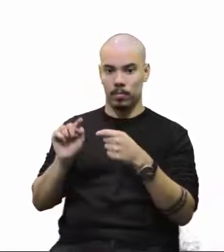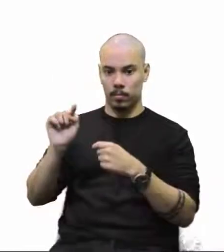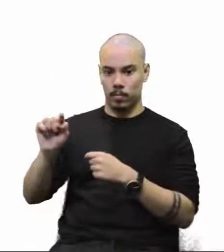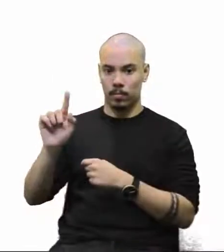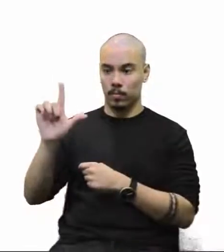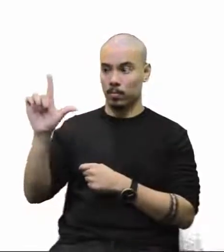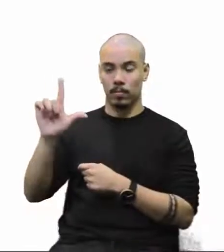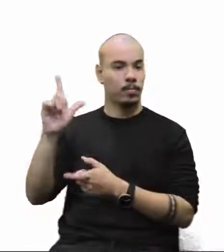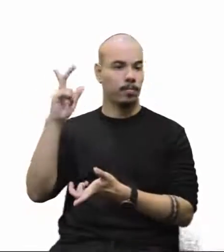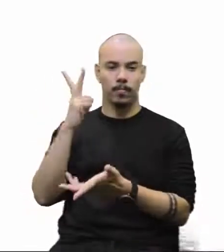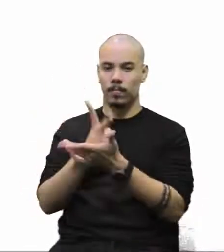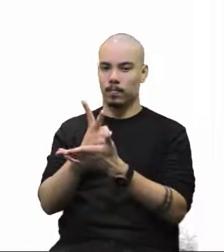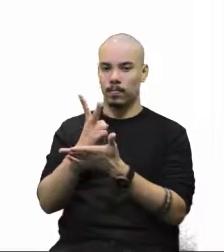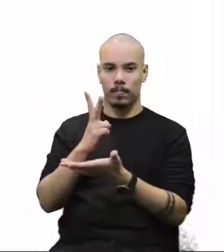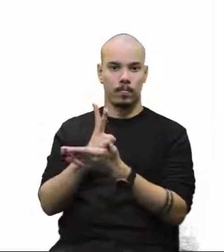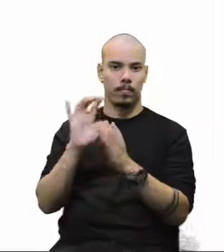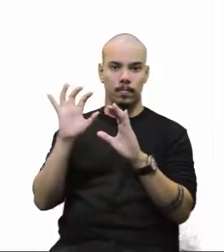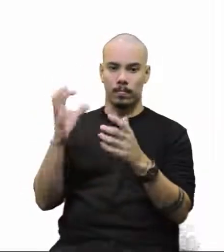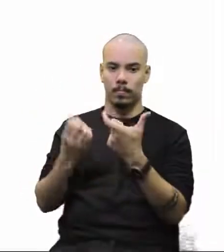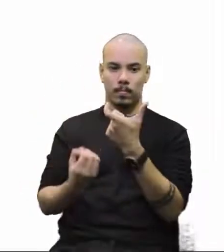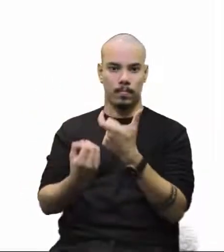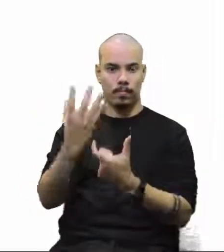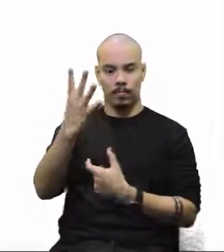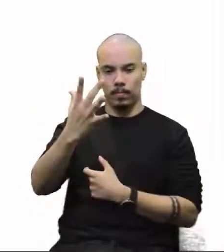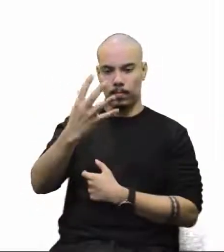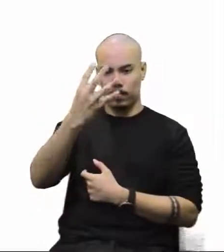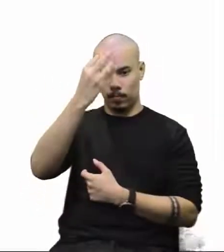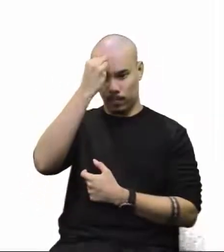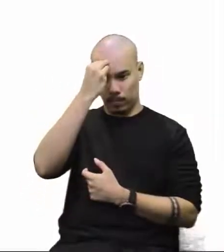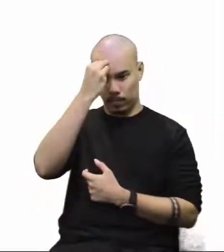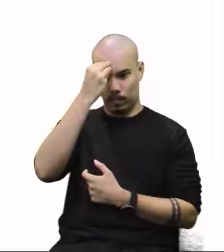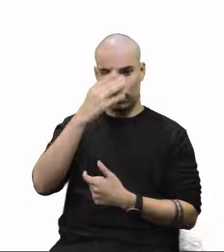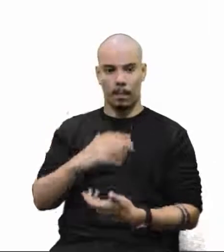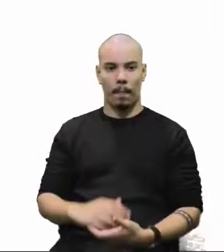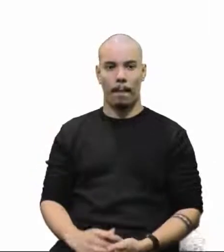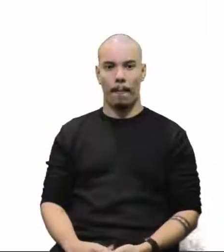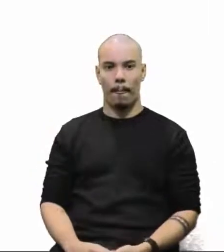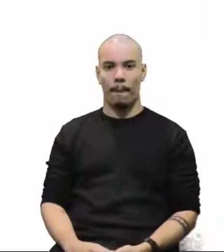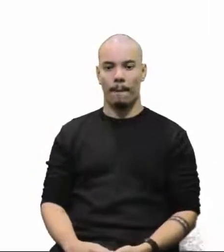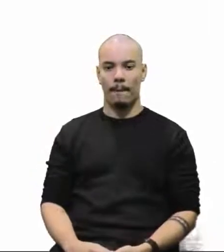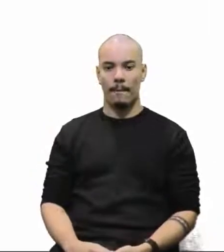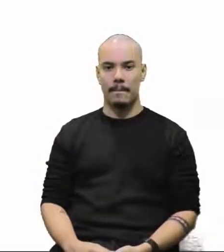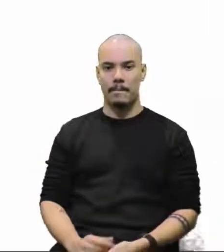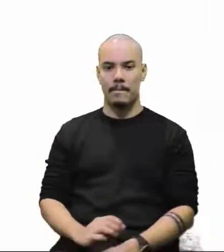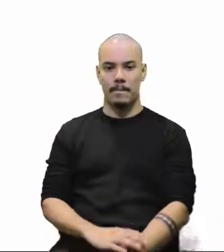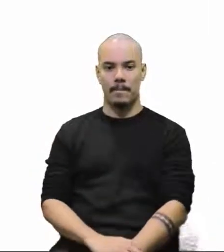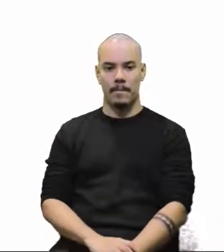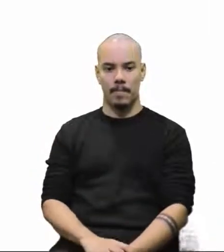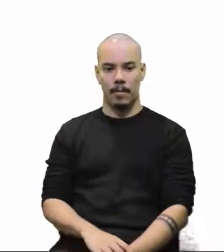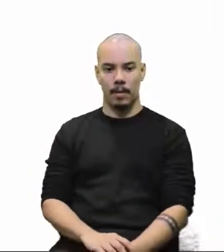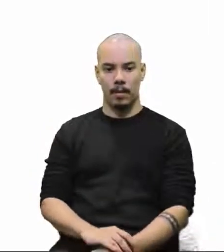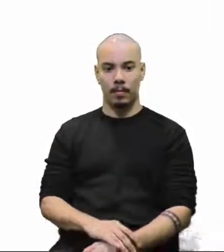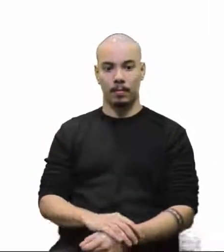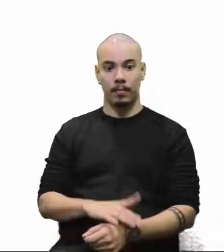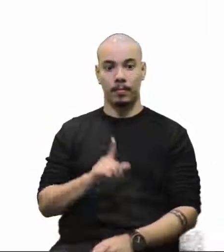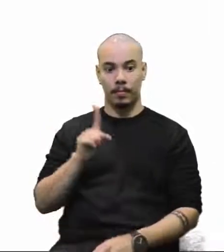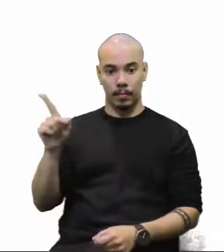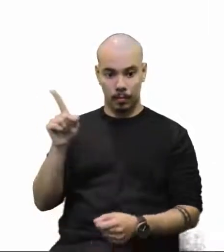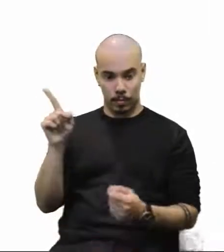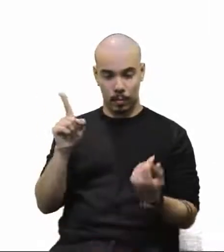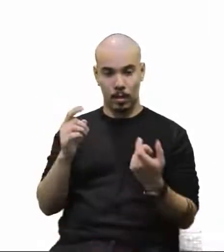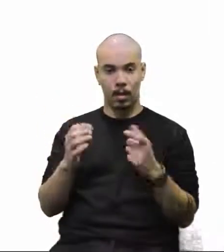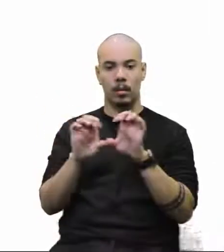é um círculo, 2πr, né? E L, que é o comprimento desse fio. Nessa última equação,